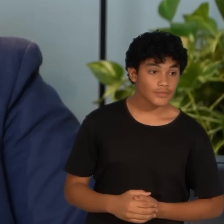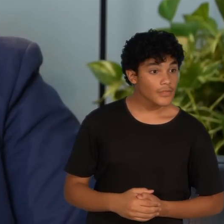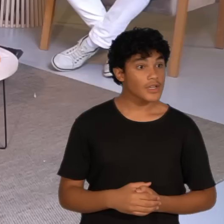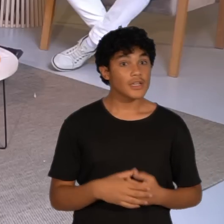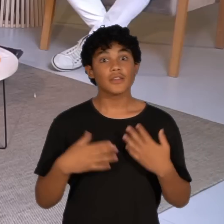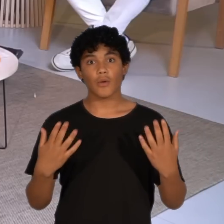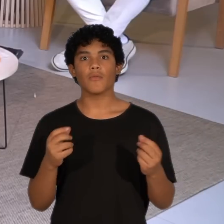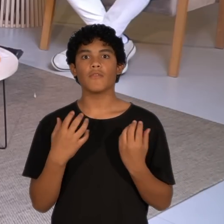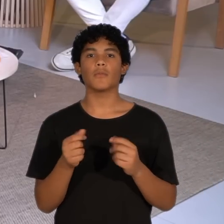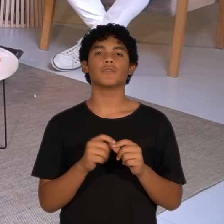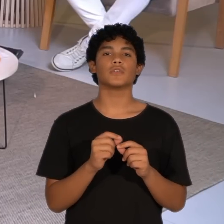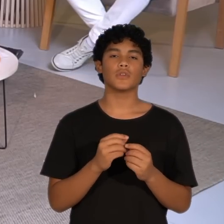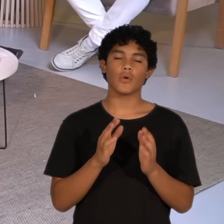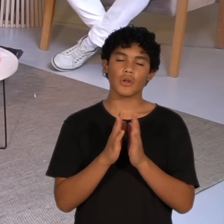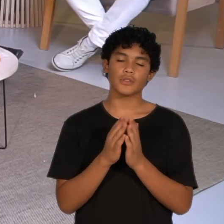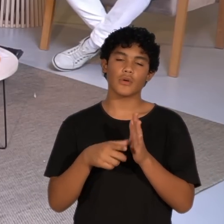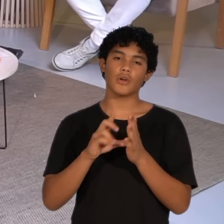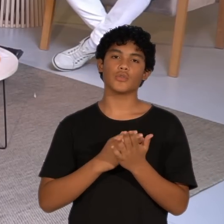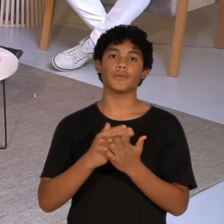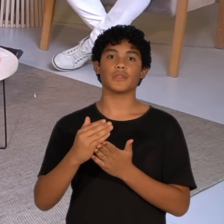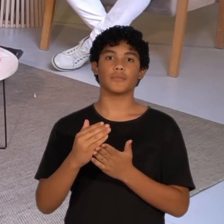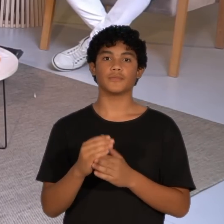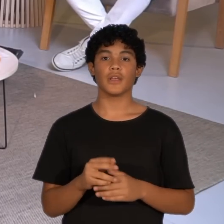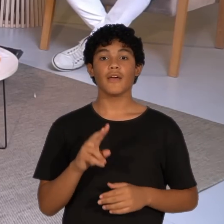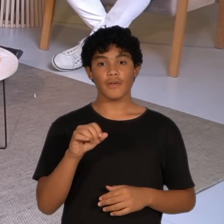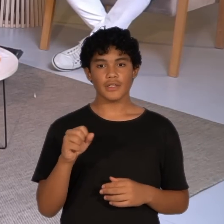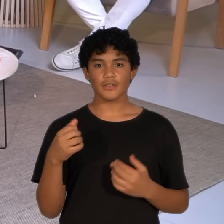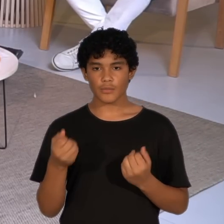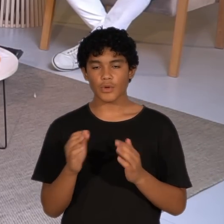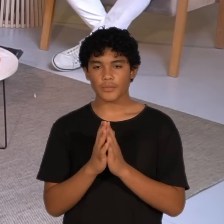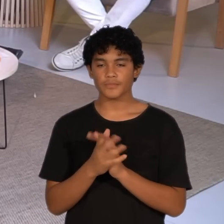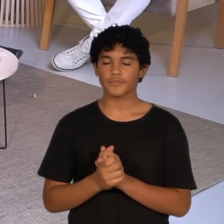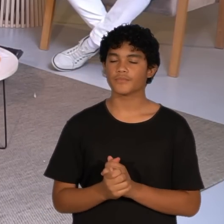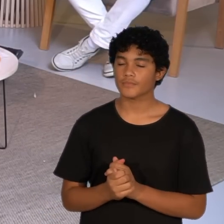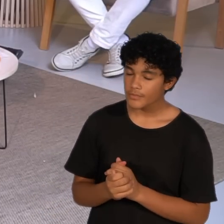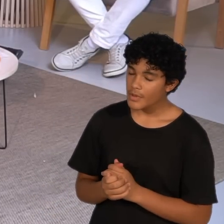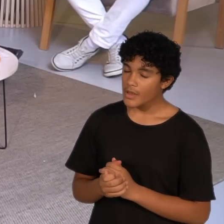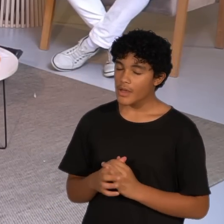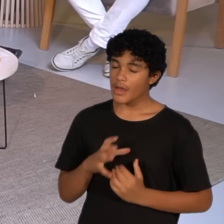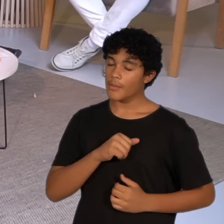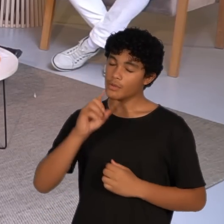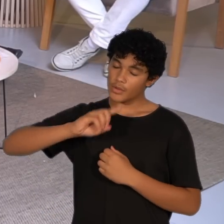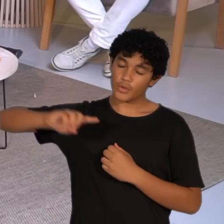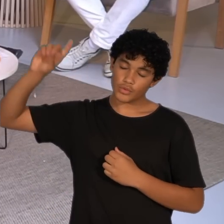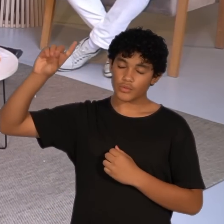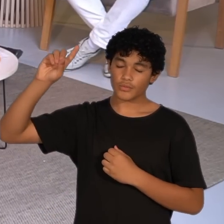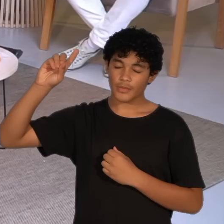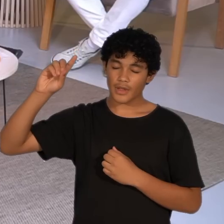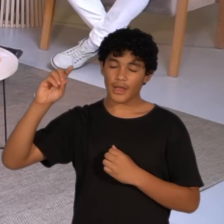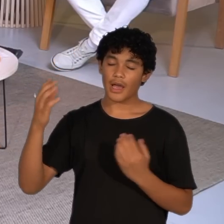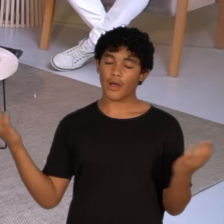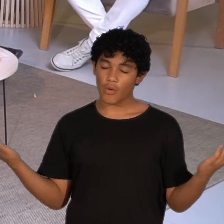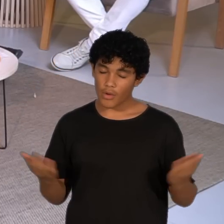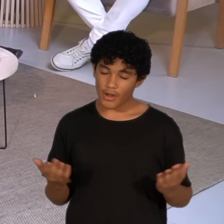Que legal, que legal. Gente, vamos fazer uma oração então para a gente começar o estudo da nossa lição? Vanessa, a senhora para a gente? Sim. Querido